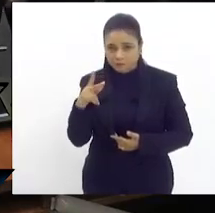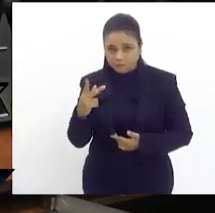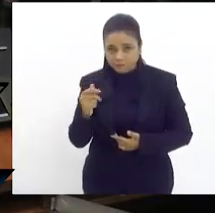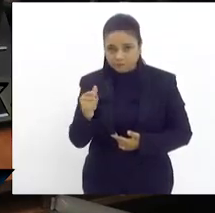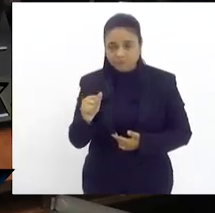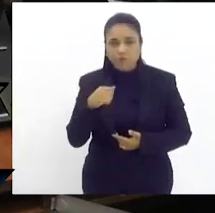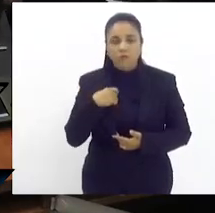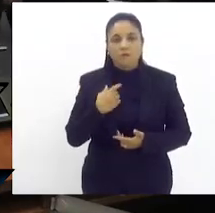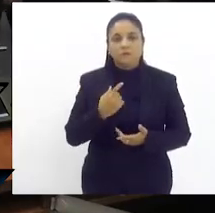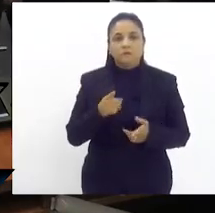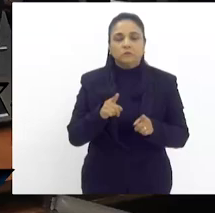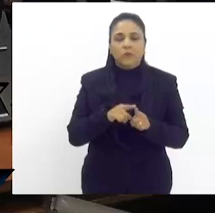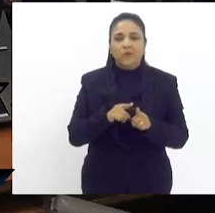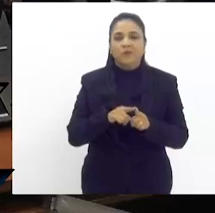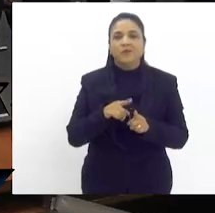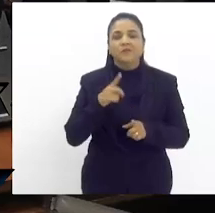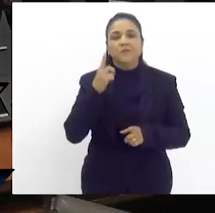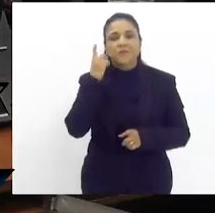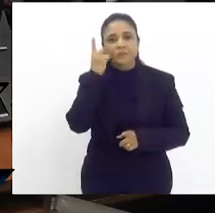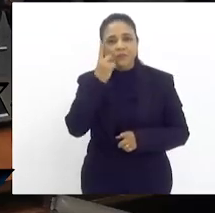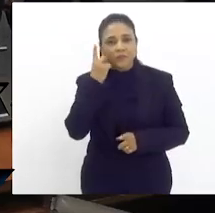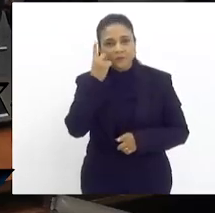com autoria nossa